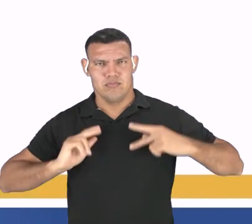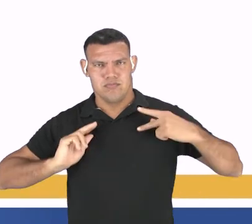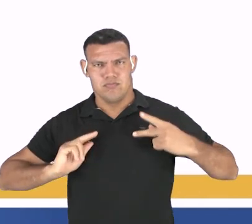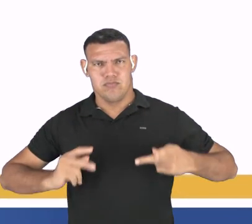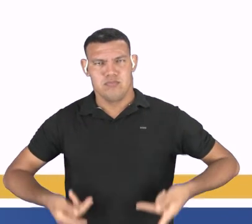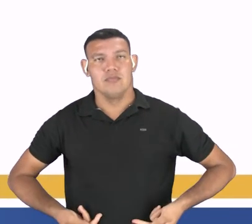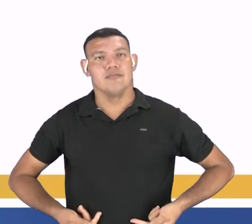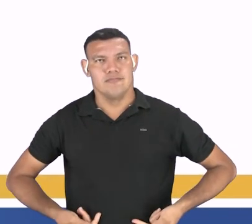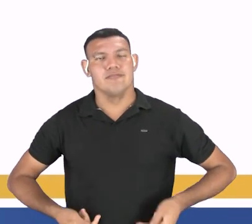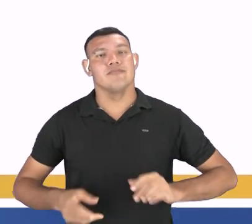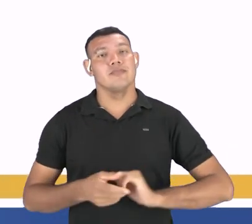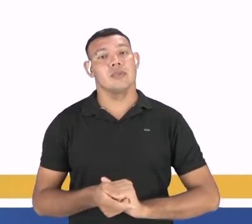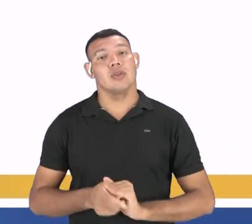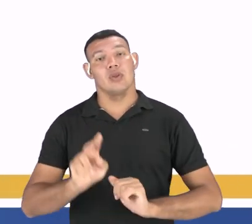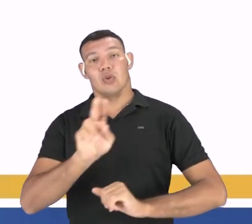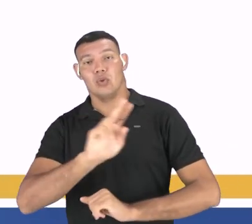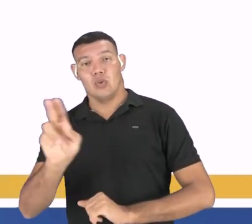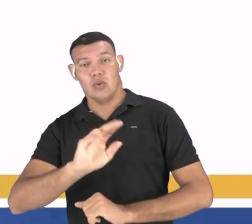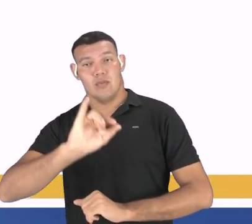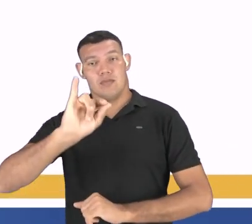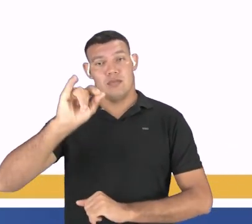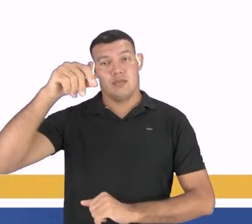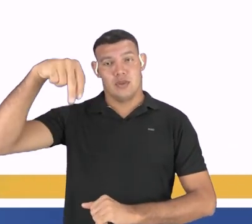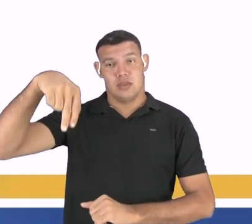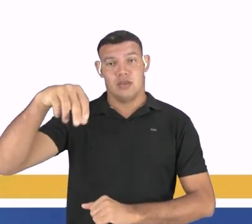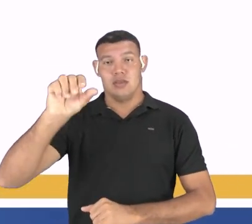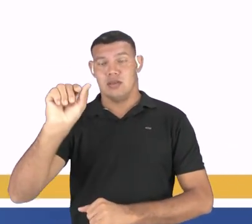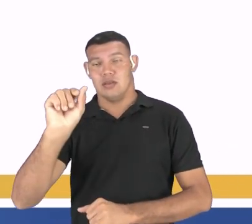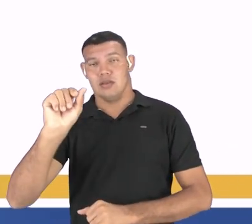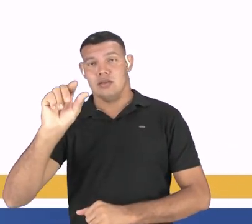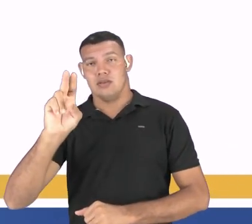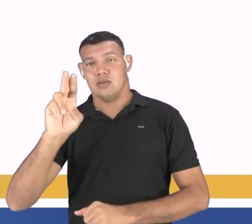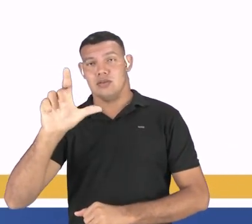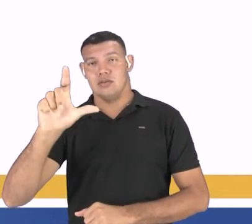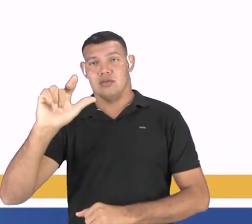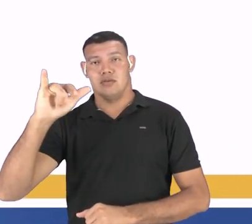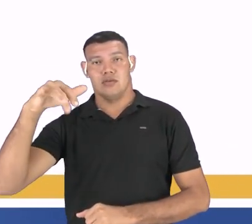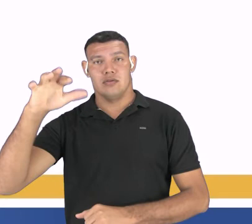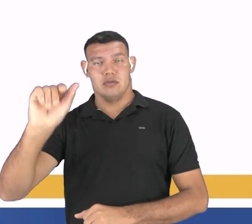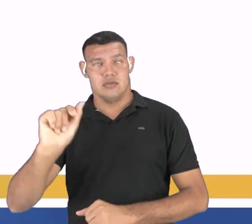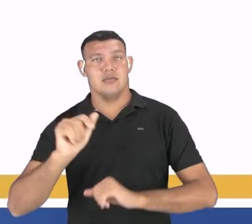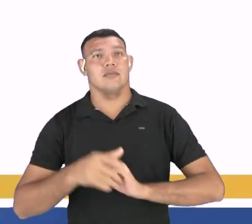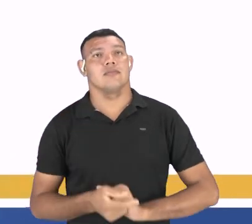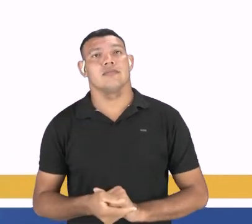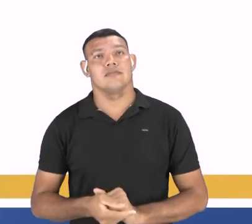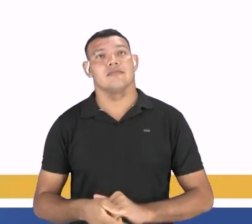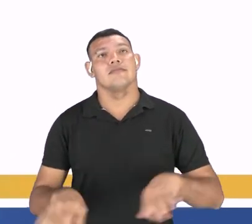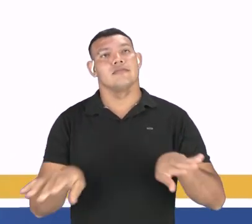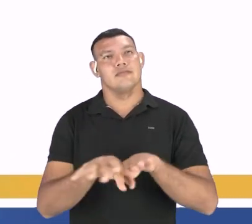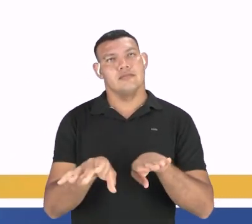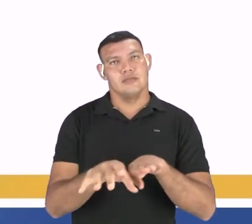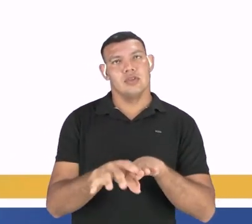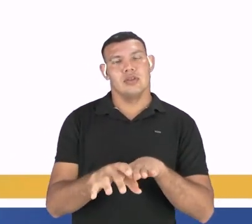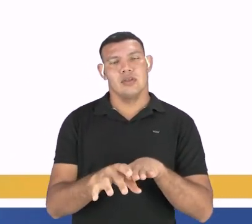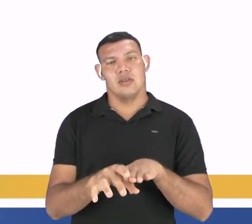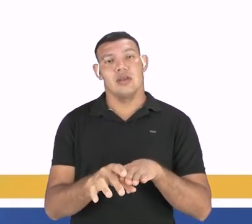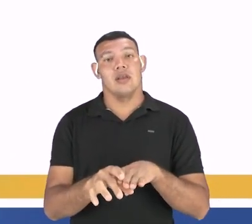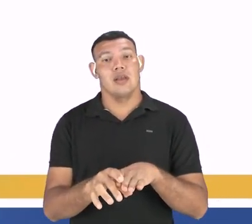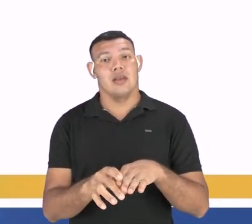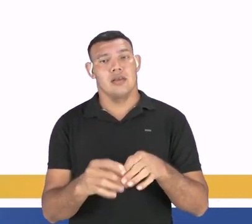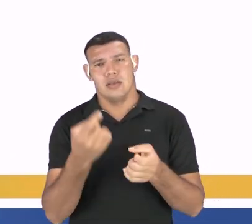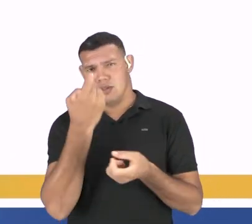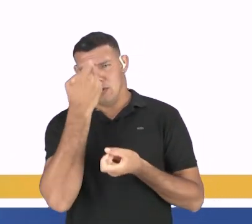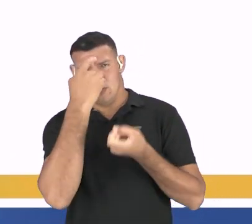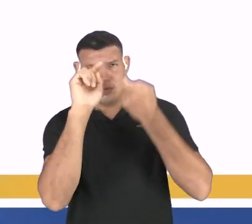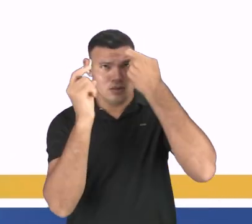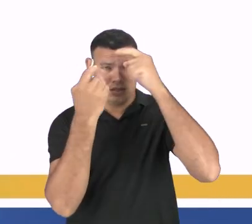crescimento tá pessoal nós temos também aplicação da tecnologia do DNA recombinante na produção de alimentos e animais transgênicos não falei nada